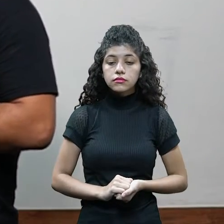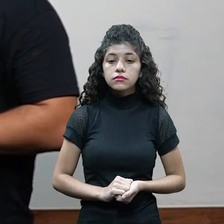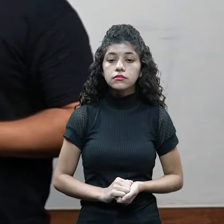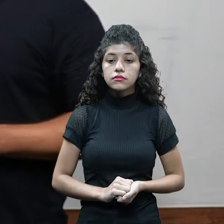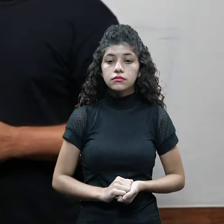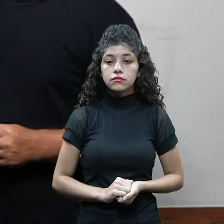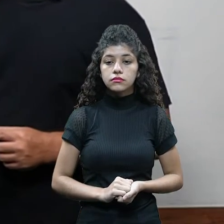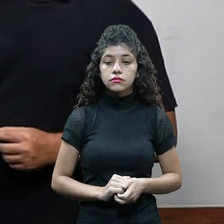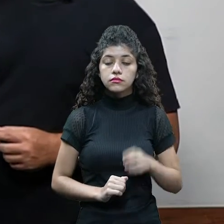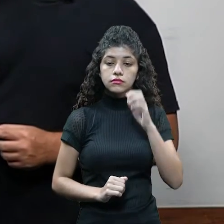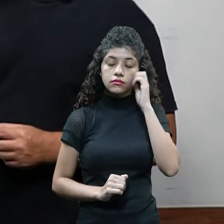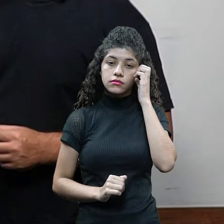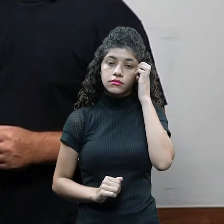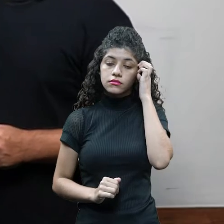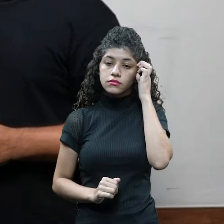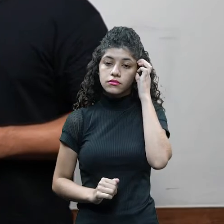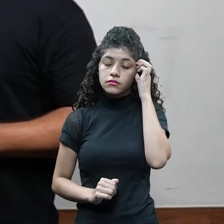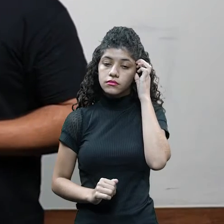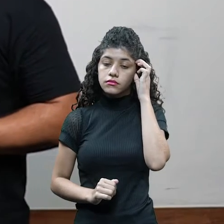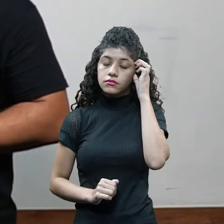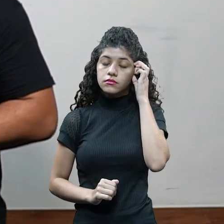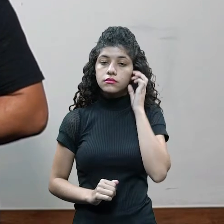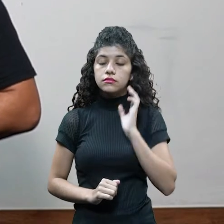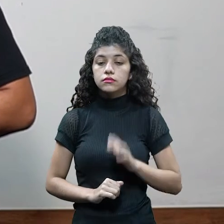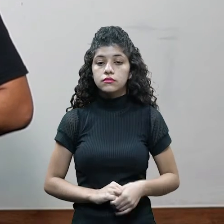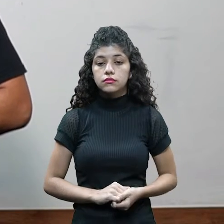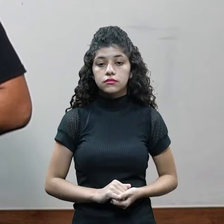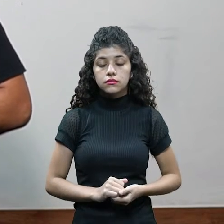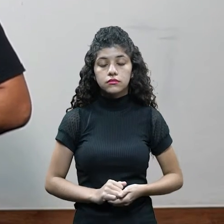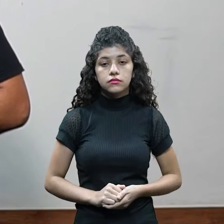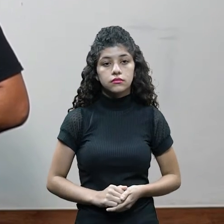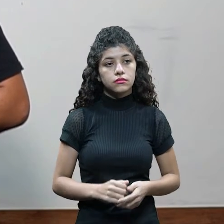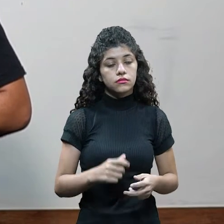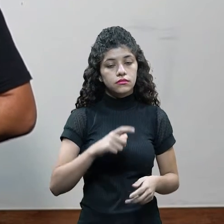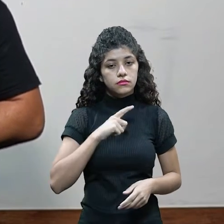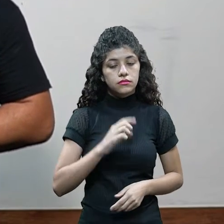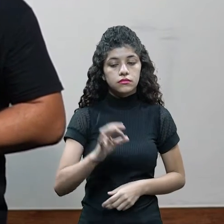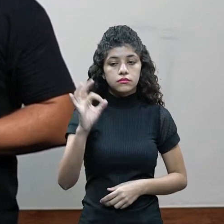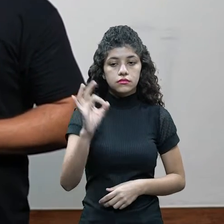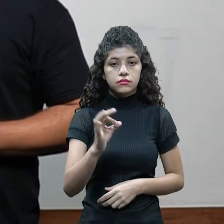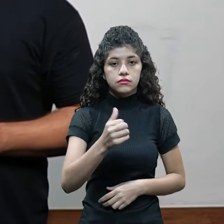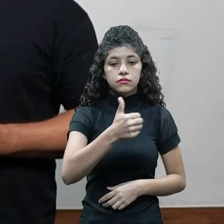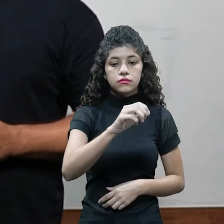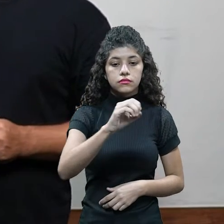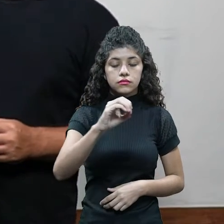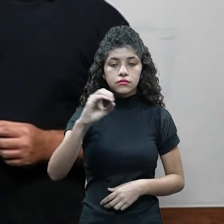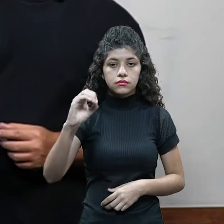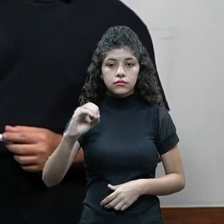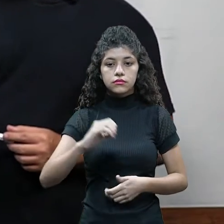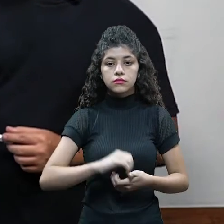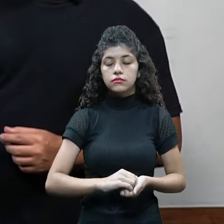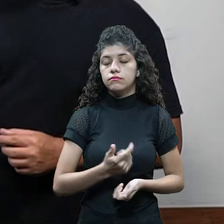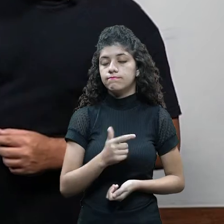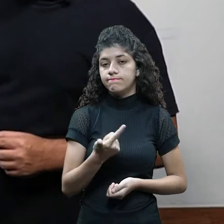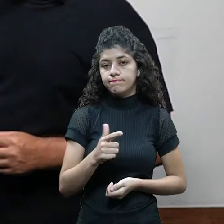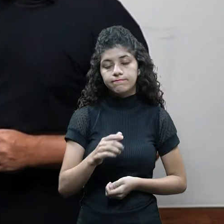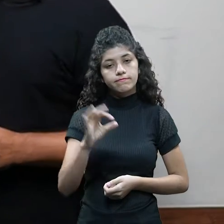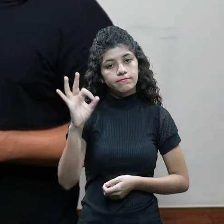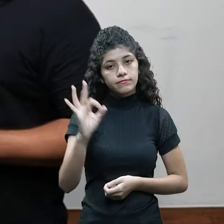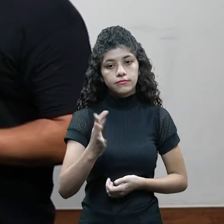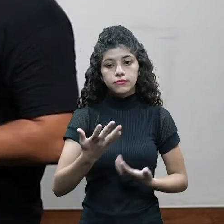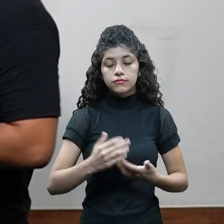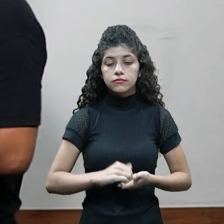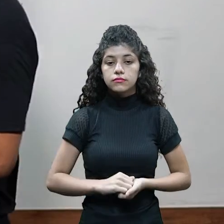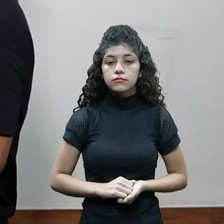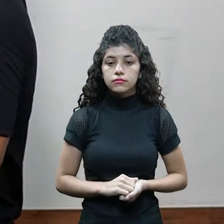Então, eu só tenho uma porcentagem se o meu denominador for 100. Enquanto o meu denominador não for 100, eu não tenho